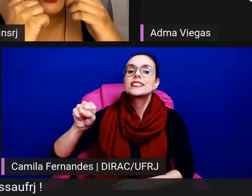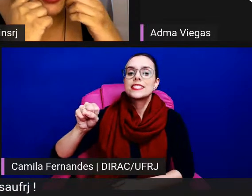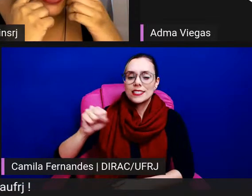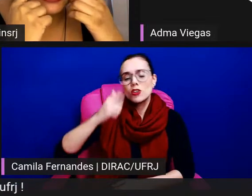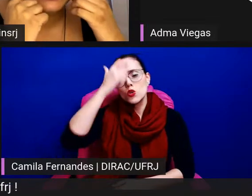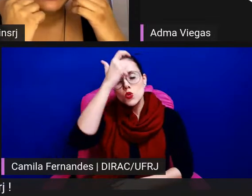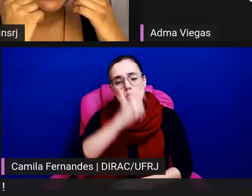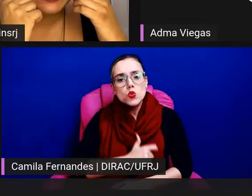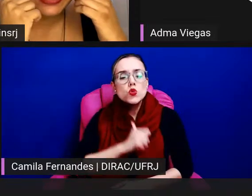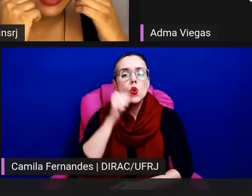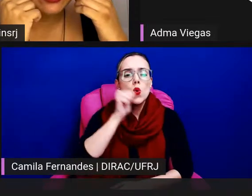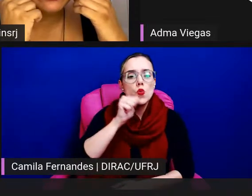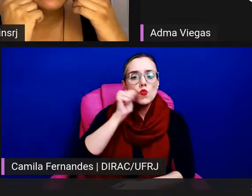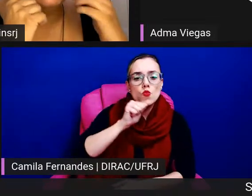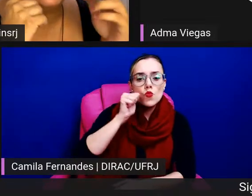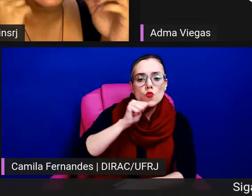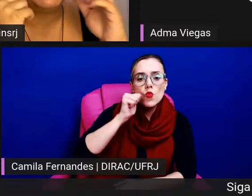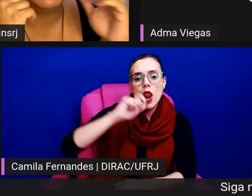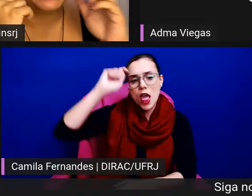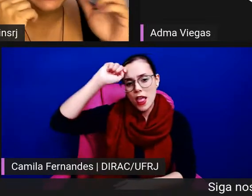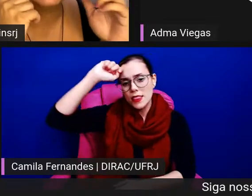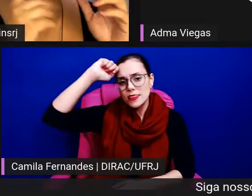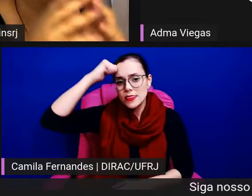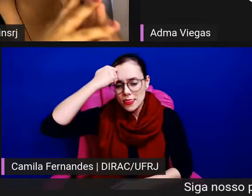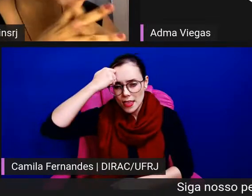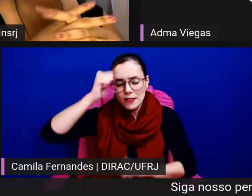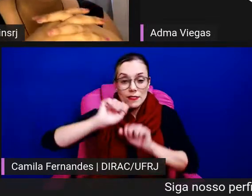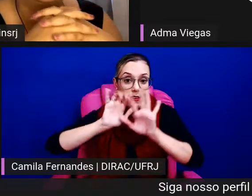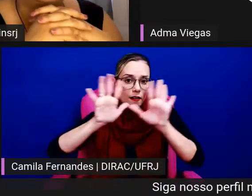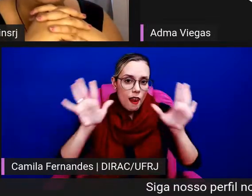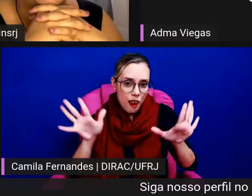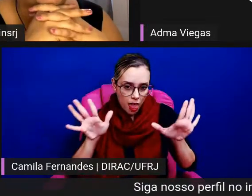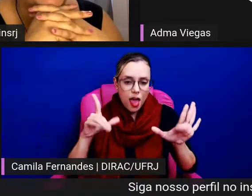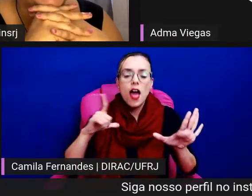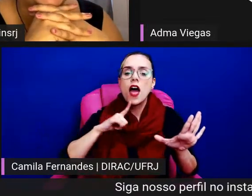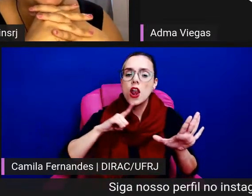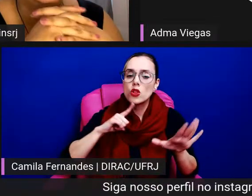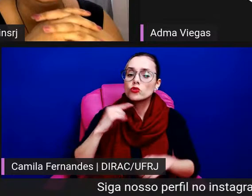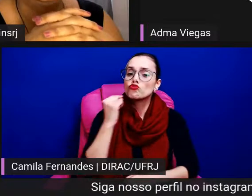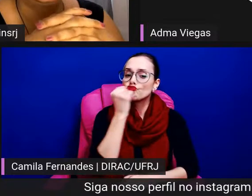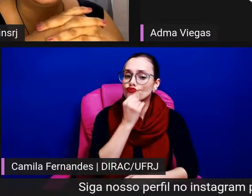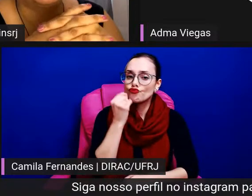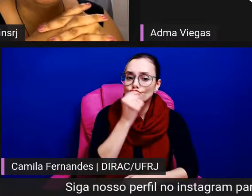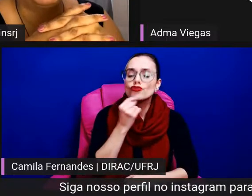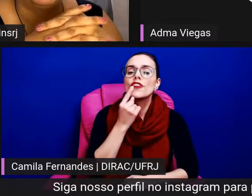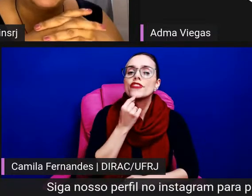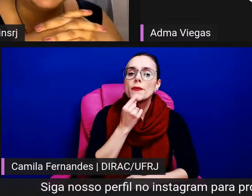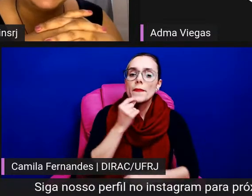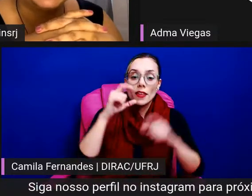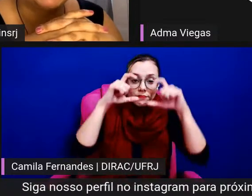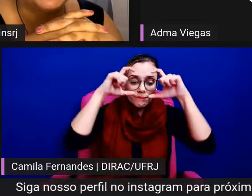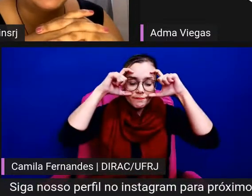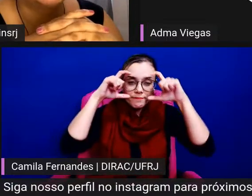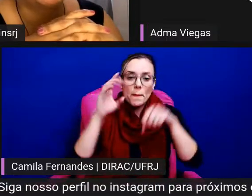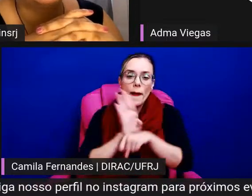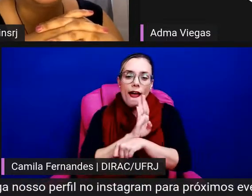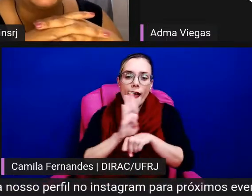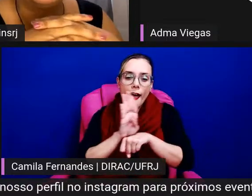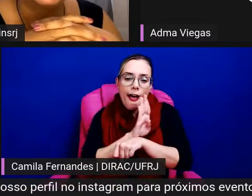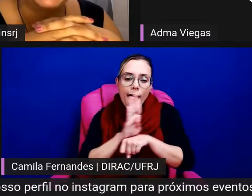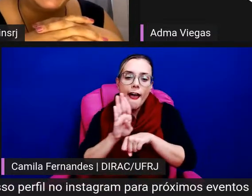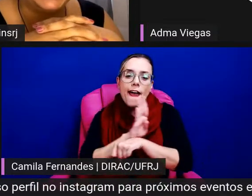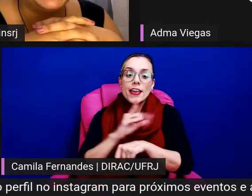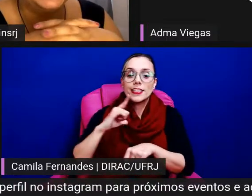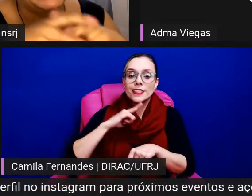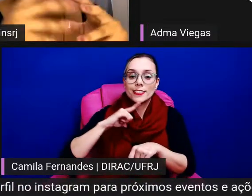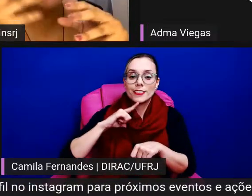uma moldura neutra, nude e meio bege, uso um batom vermelho, tenho cabelo crespo raspado do